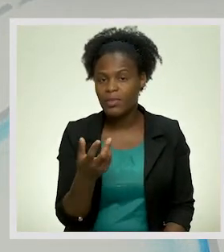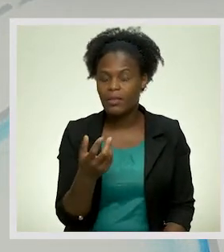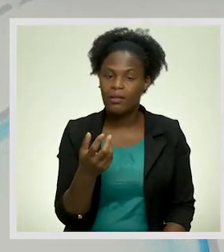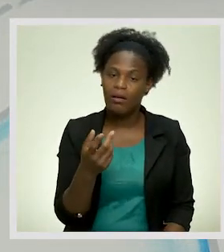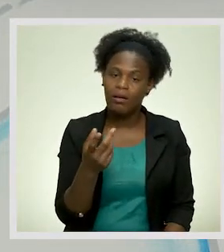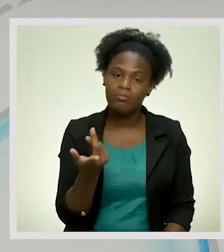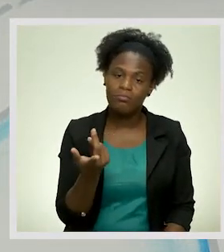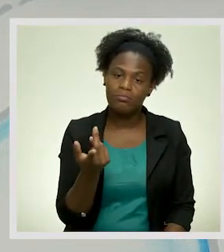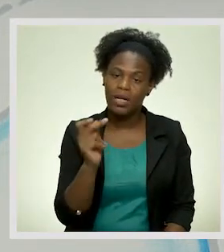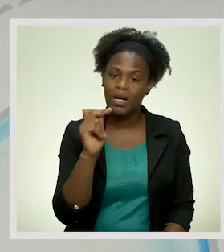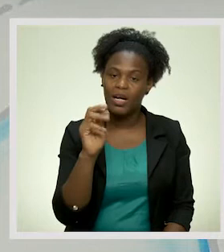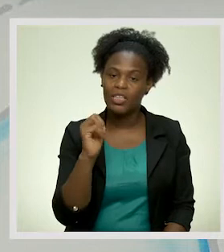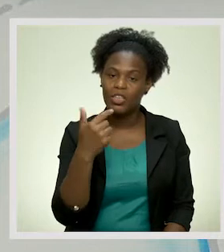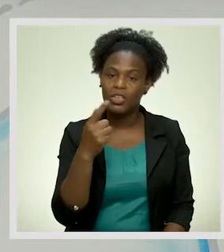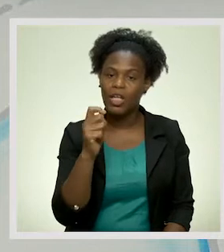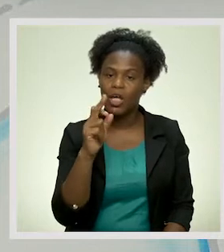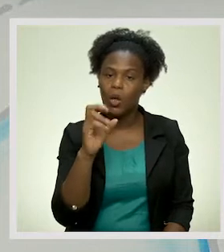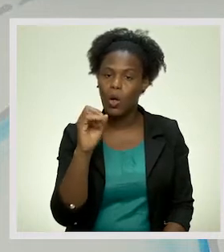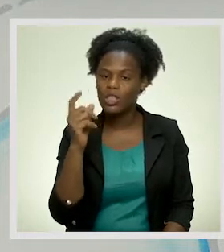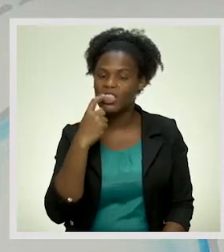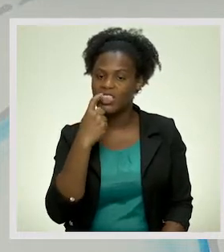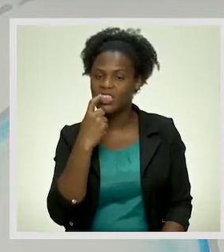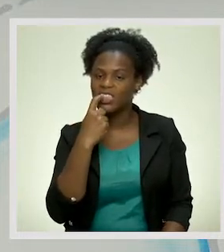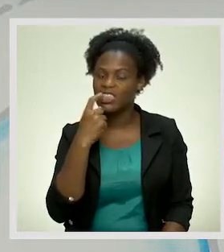asteroides, temos os cometas e temos os